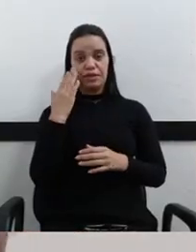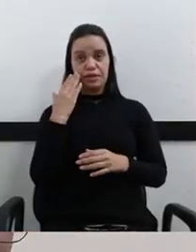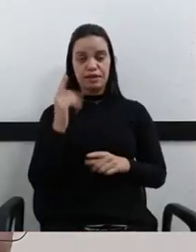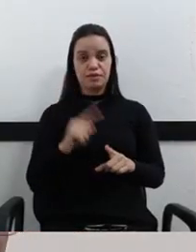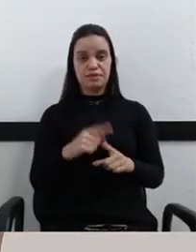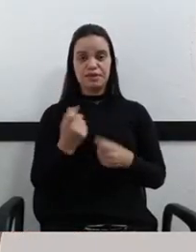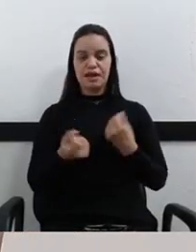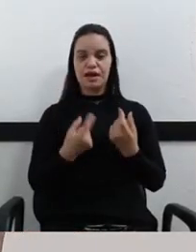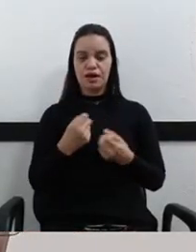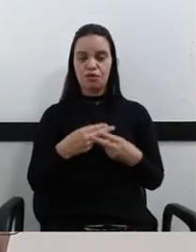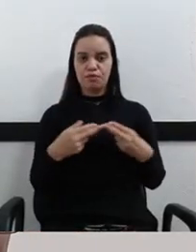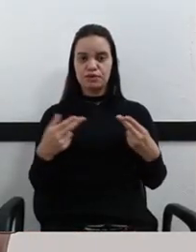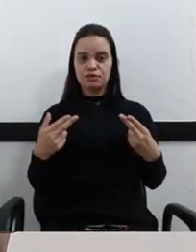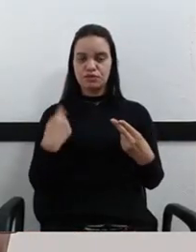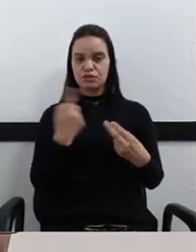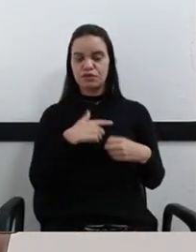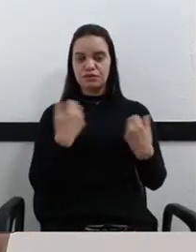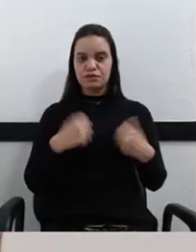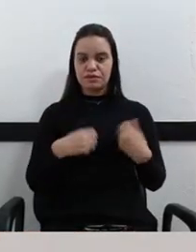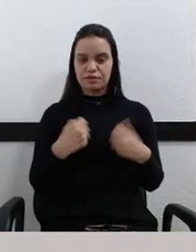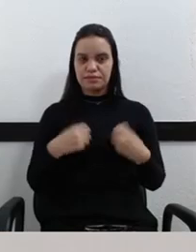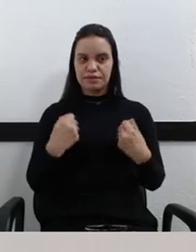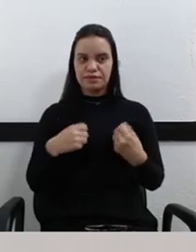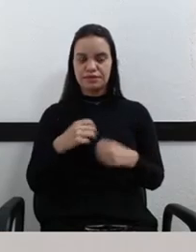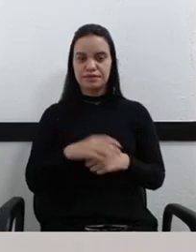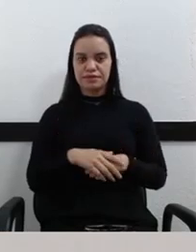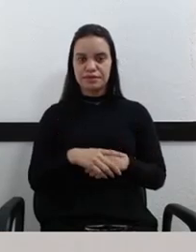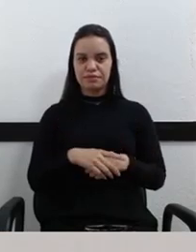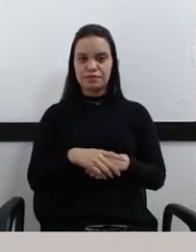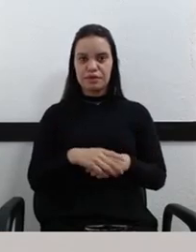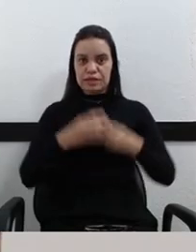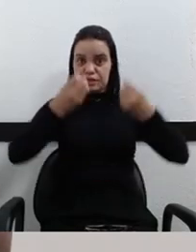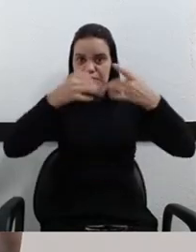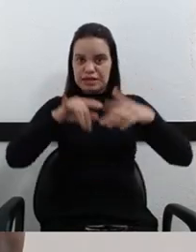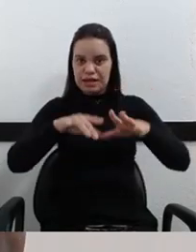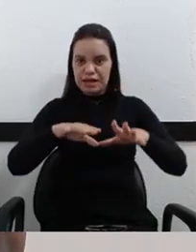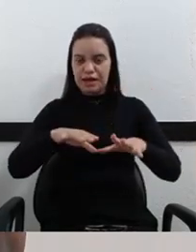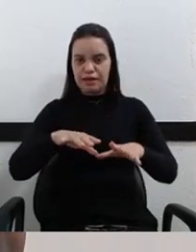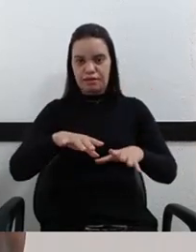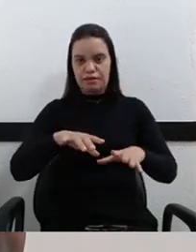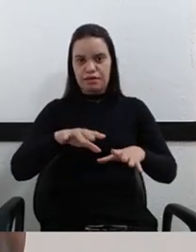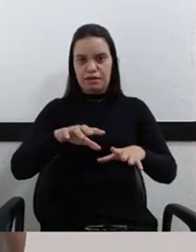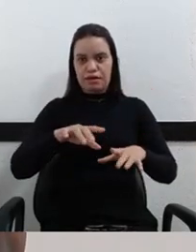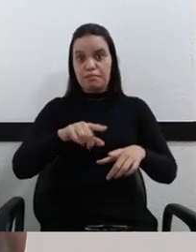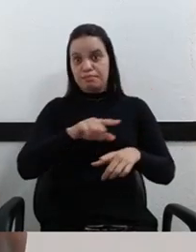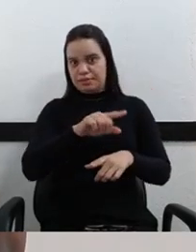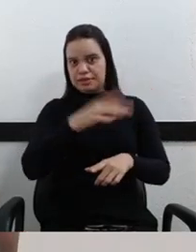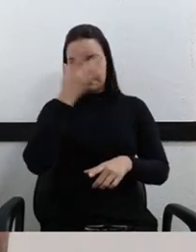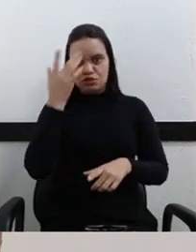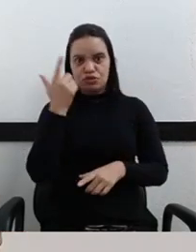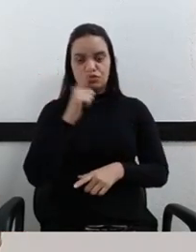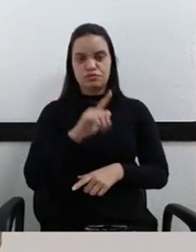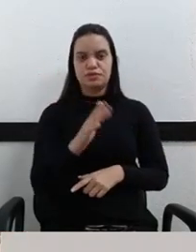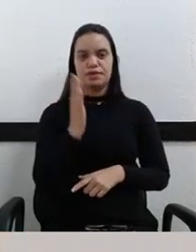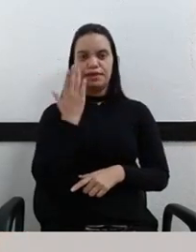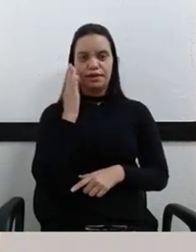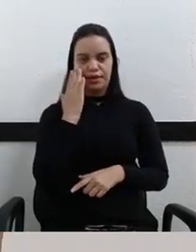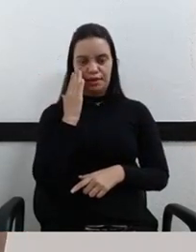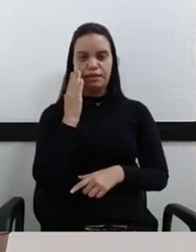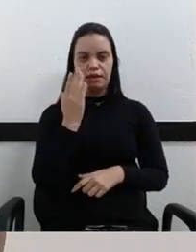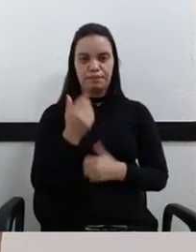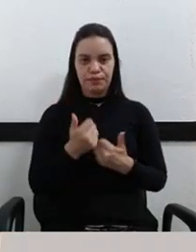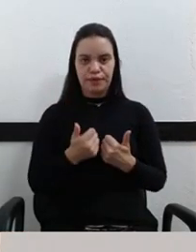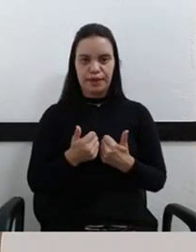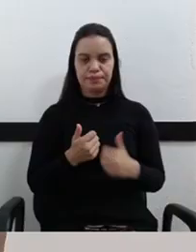mas algumas coisas talvez a gente precisa falar um pouco para ver se as pessoas entendem. Eu acho que Nosso trabalho aqui também, às vezes, é informar as pessoas do que pode acontecer,